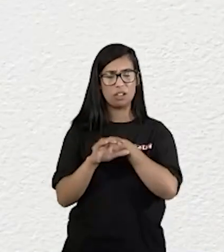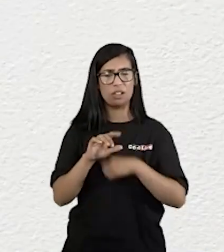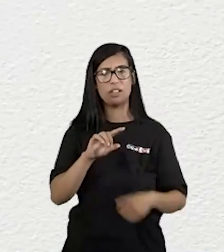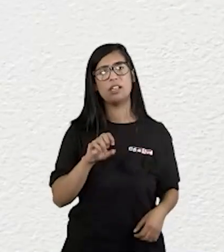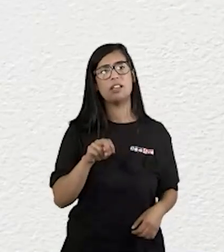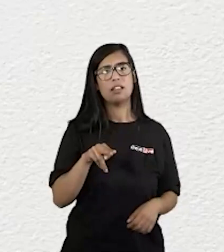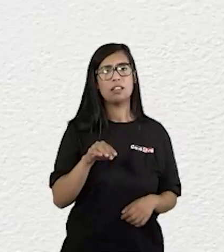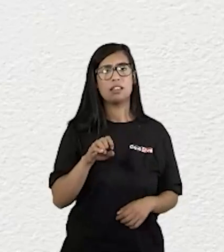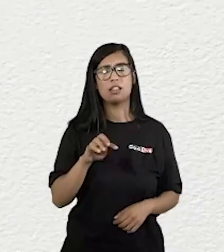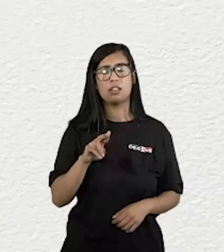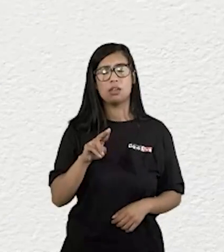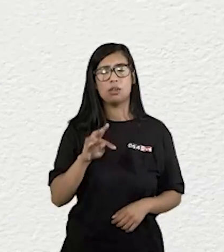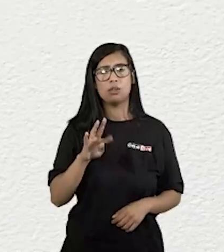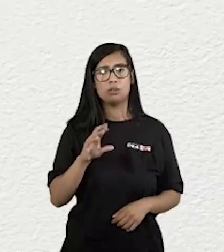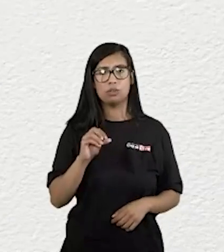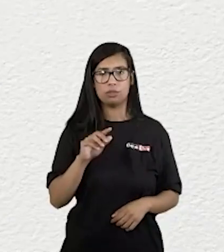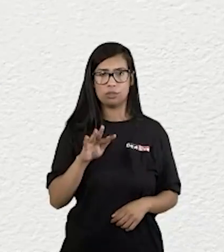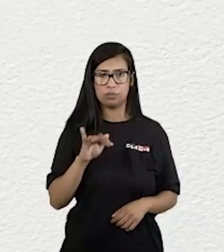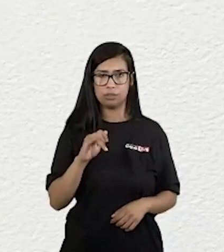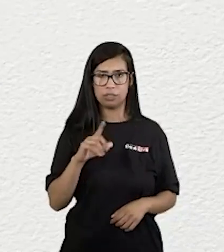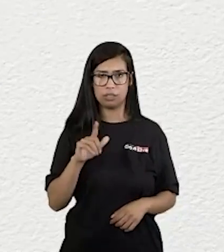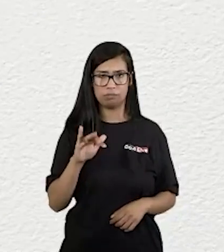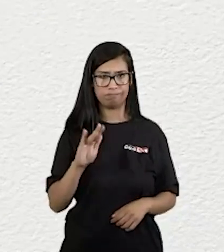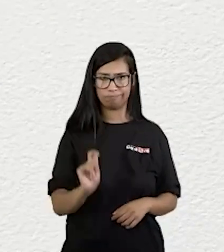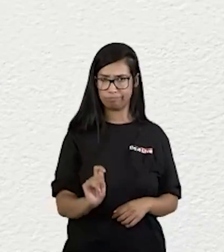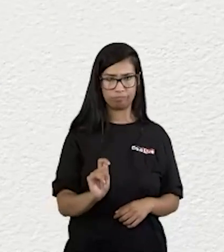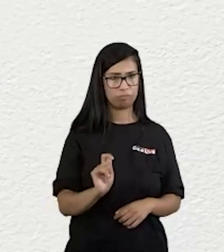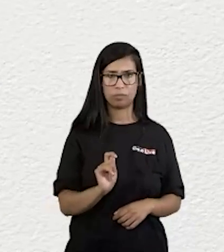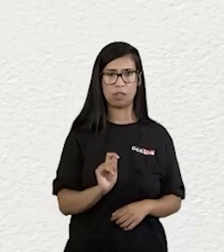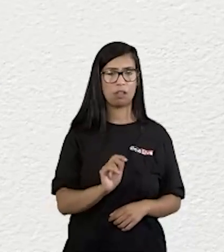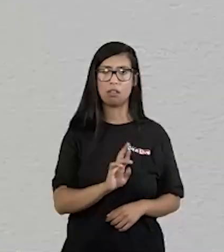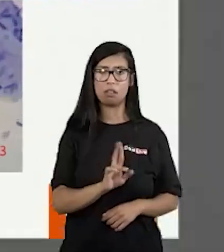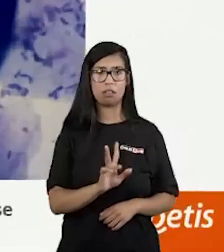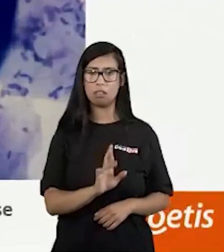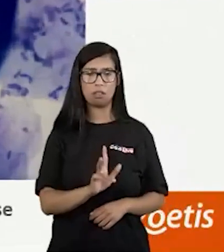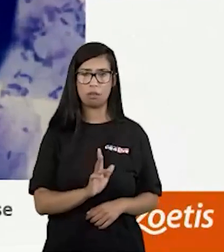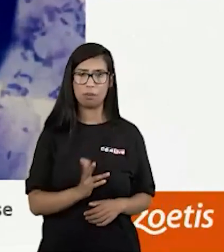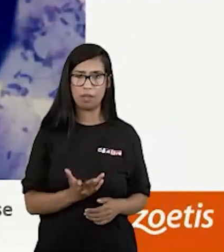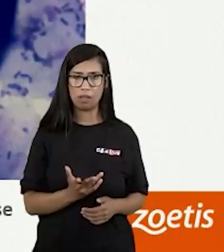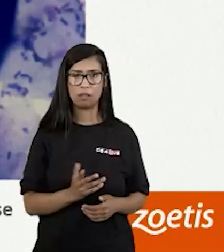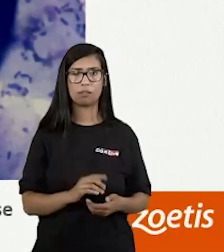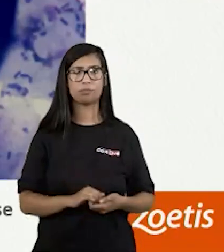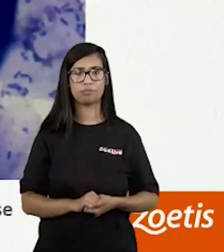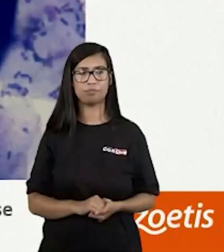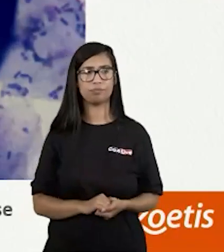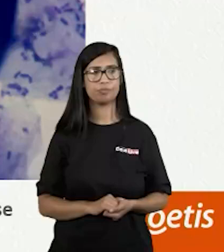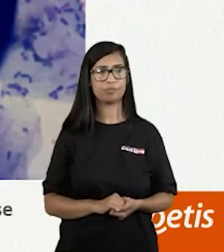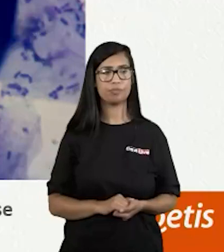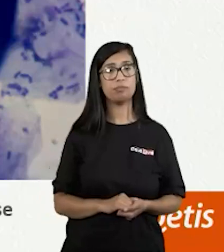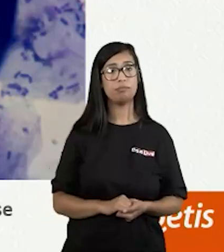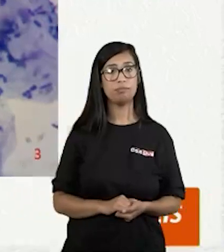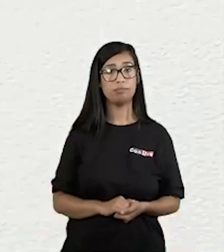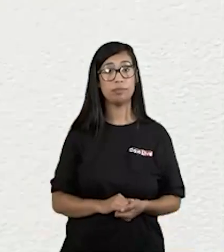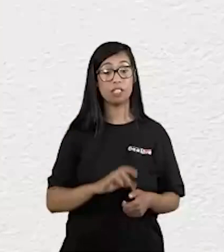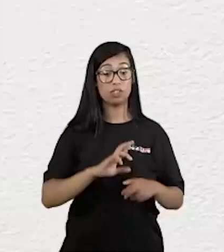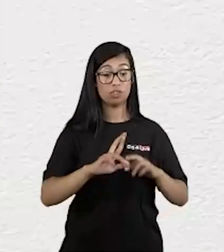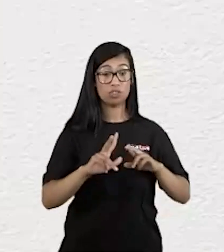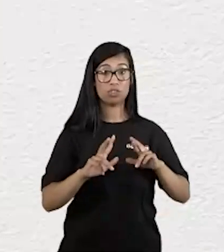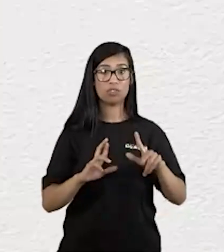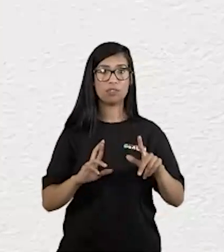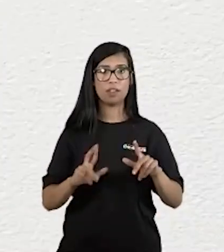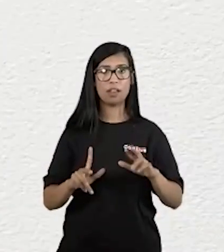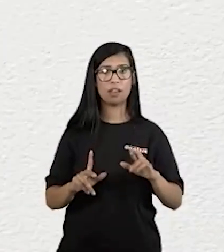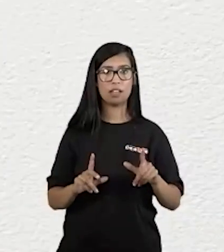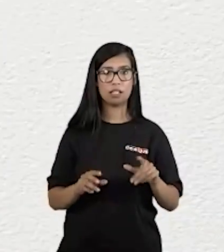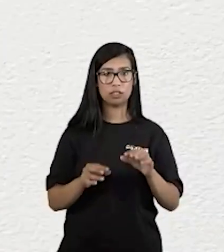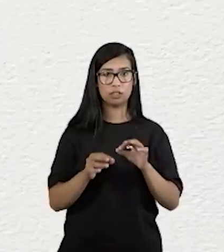SUAB. Esse material é suficiente para a gente ver as células inflamatórias, não só as descamativas, diferente da fita. A fita